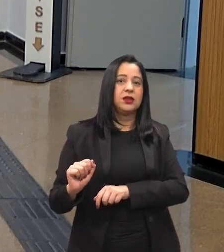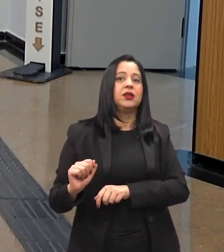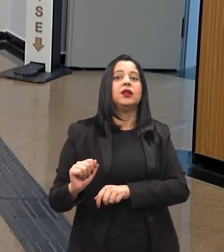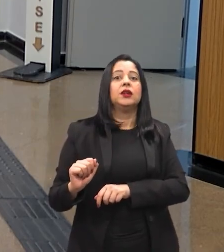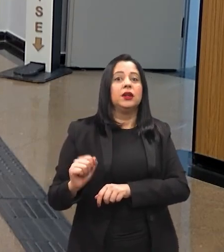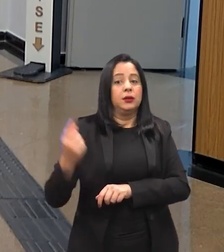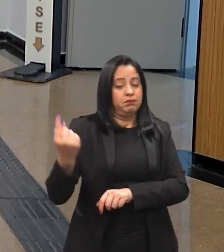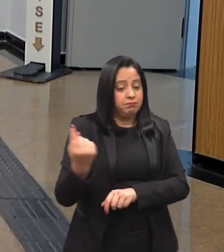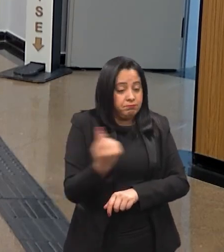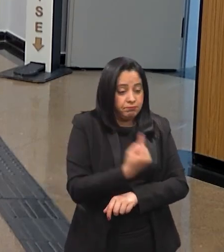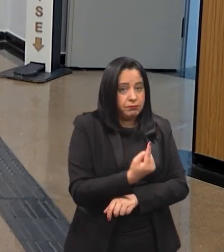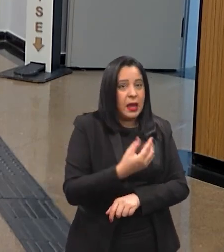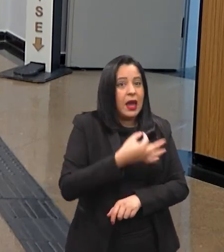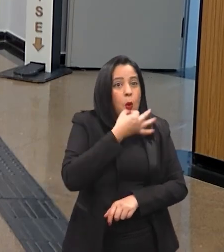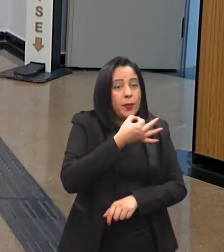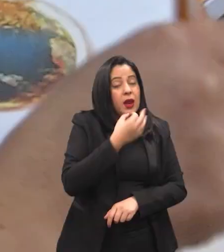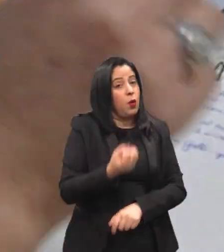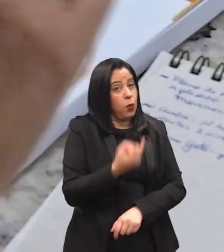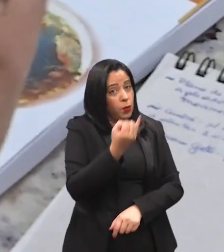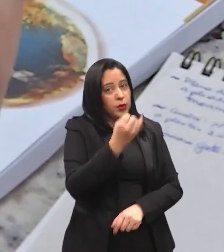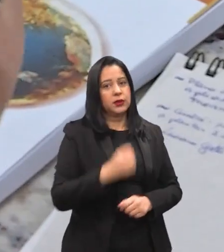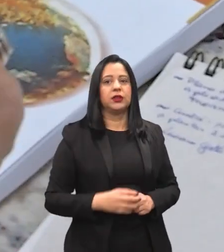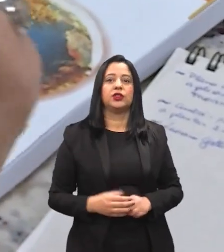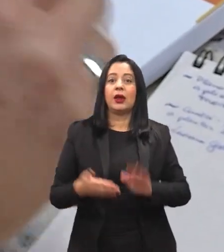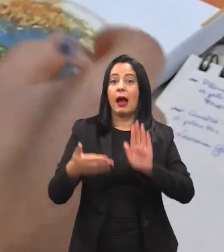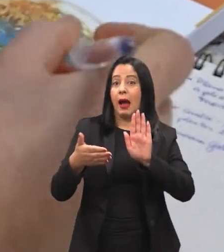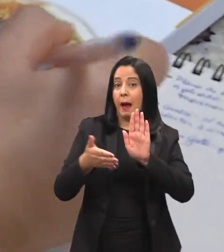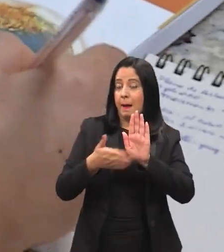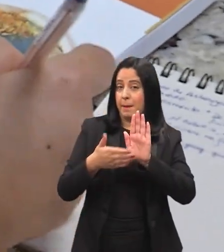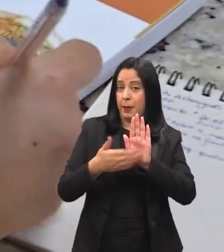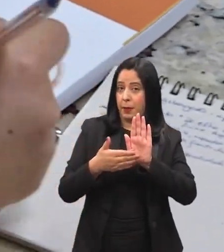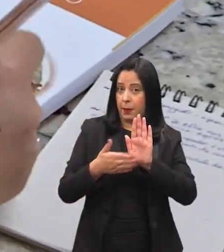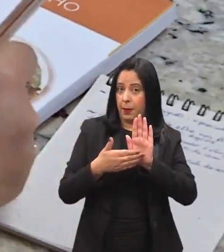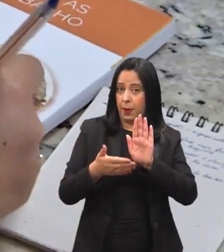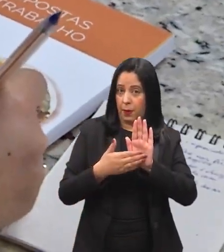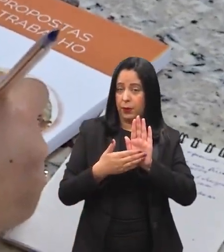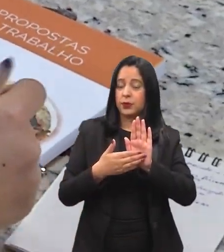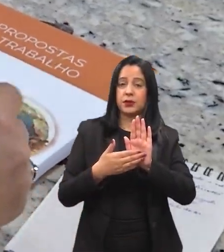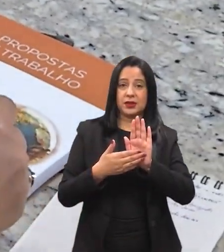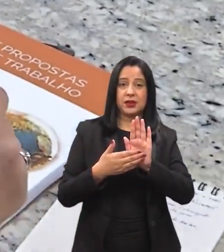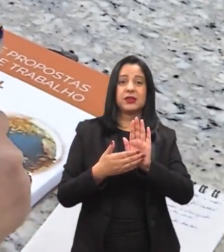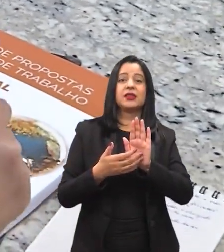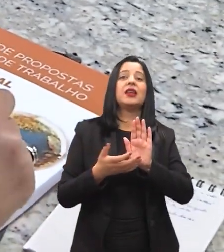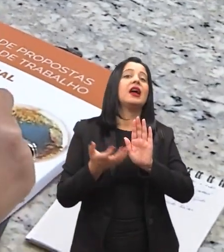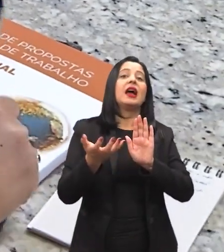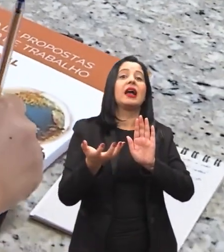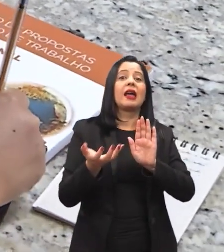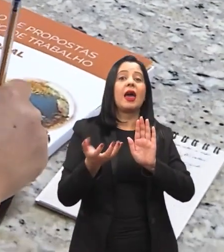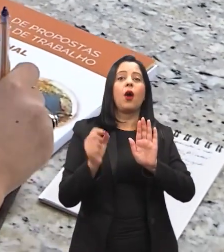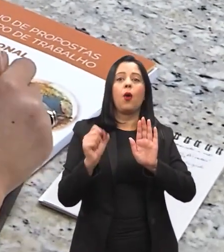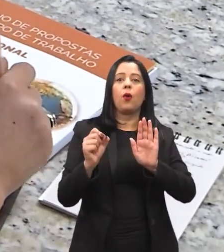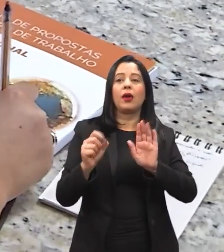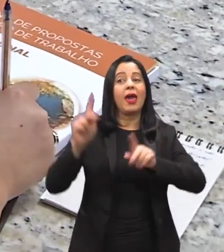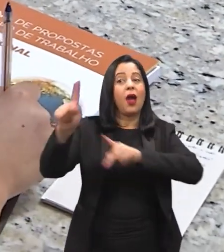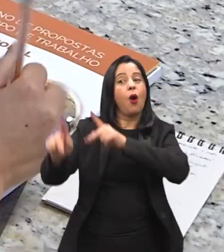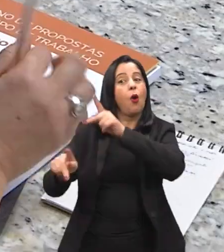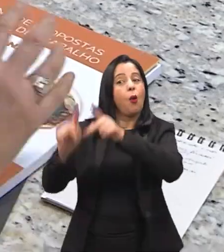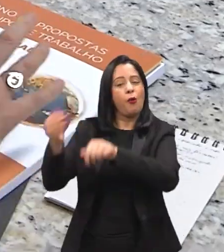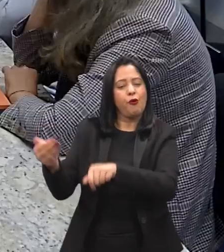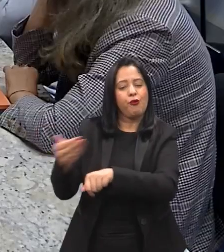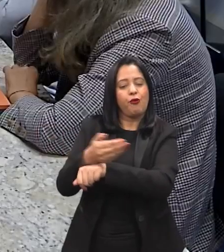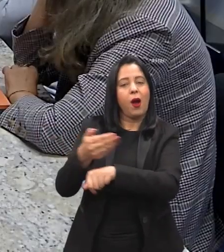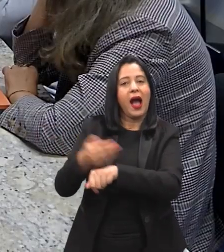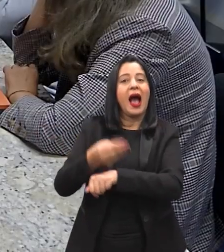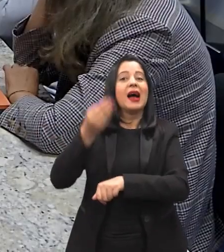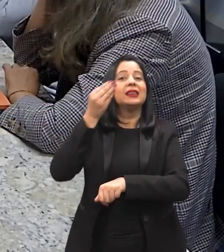dos textos, é importantíssimo. As propostas da Conferência Livre querem ampliar a participação